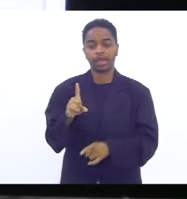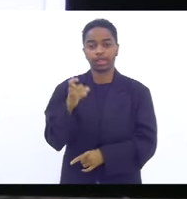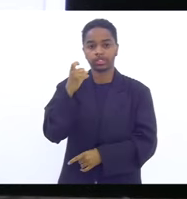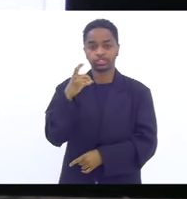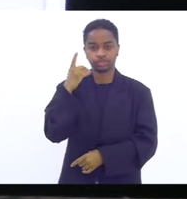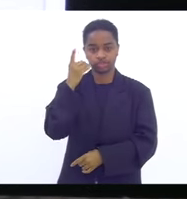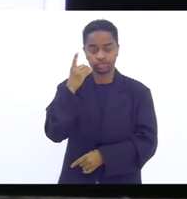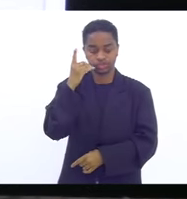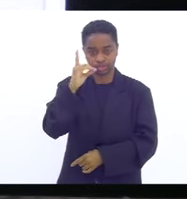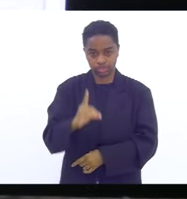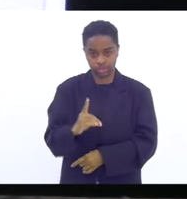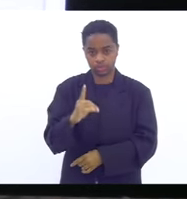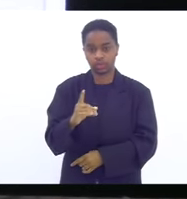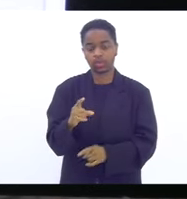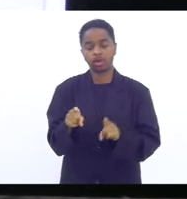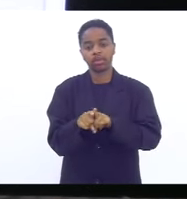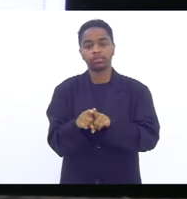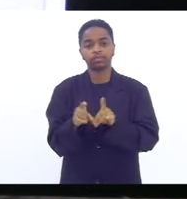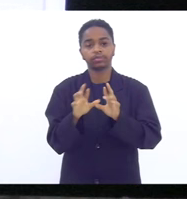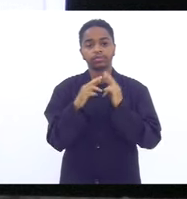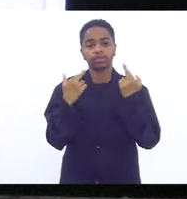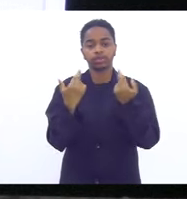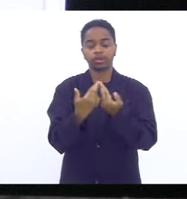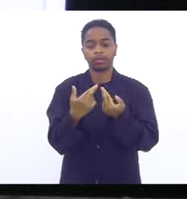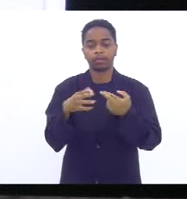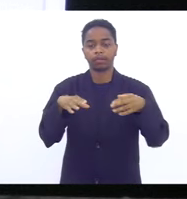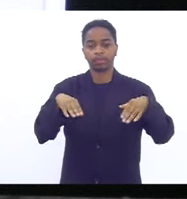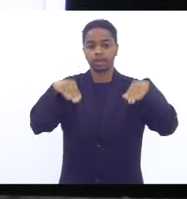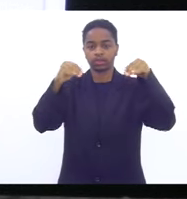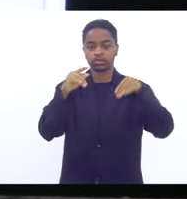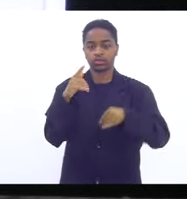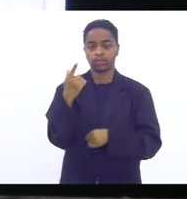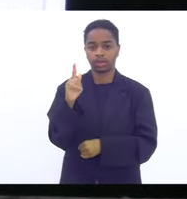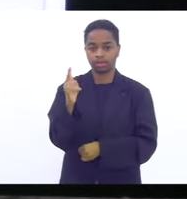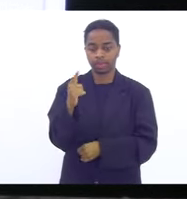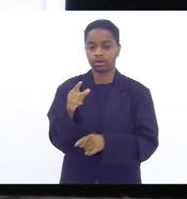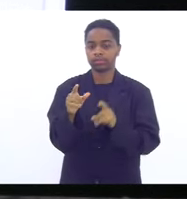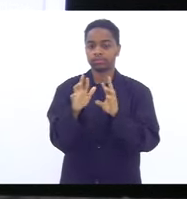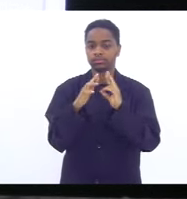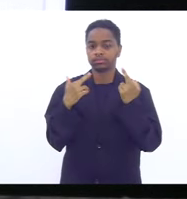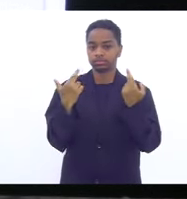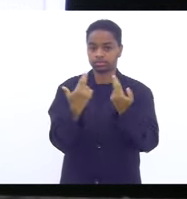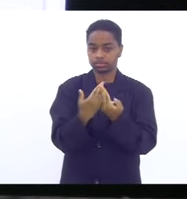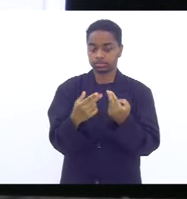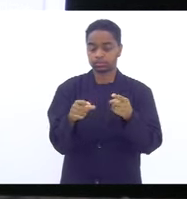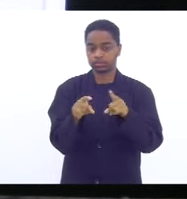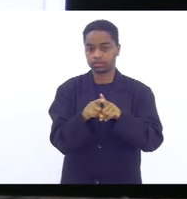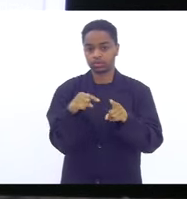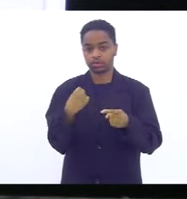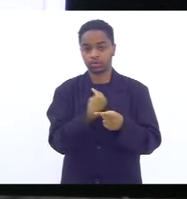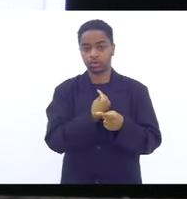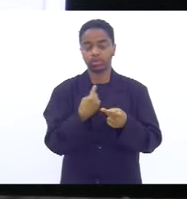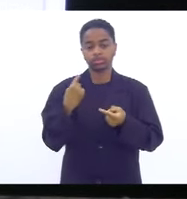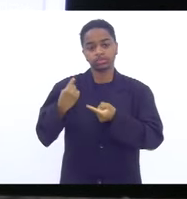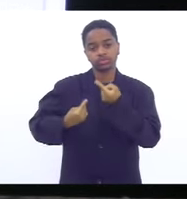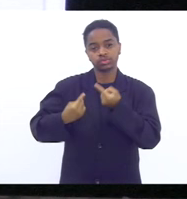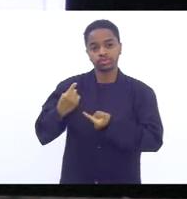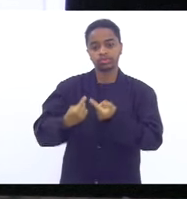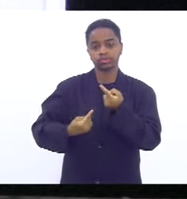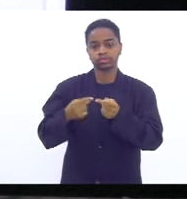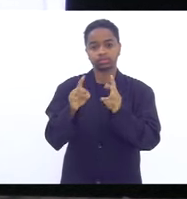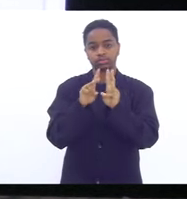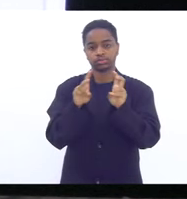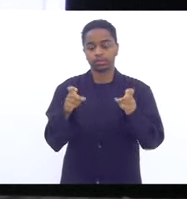concessionárias, que se reuniram lá no Palácio Guanabara, na sala do secretariado, em que a gente veio discutir essa questão